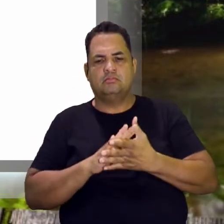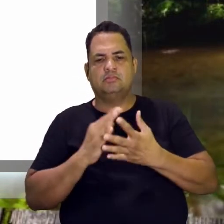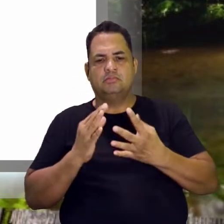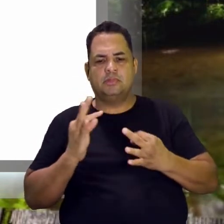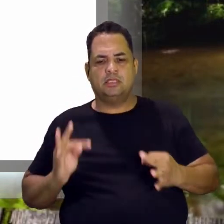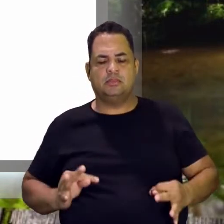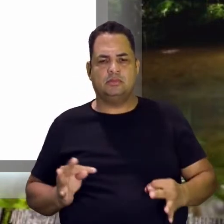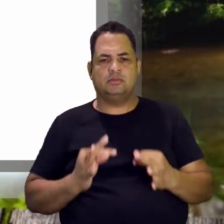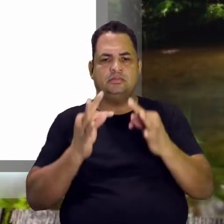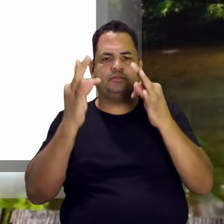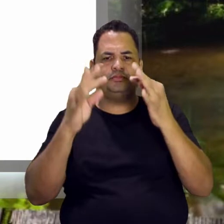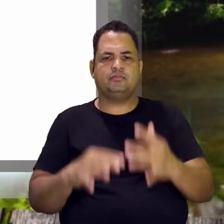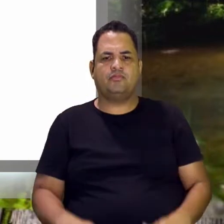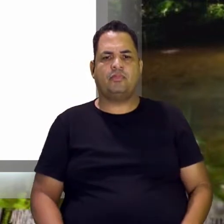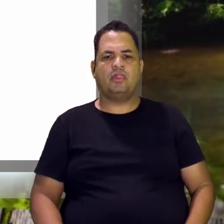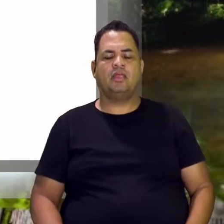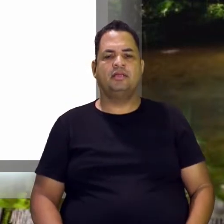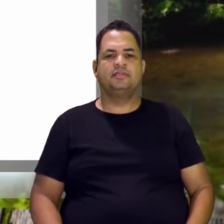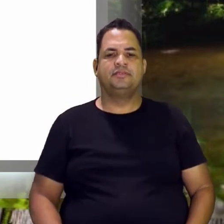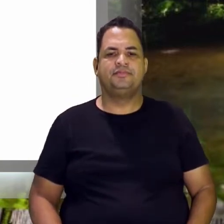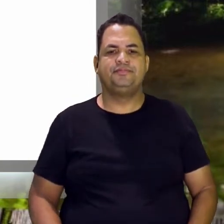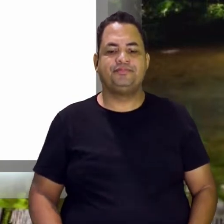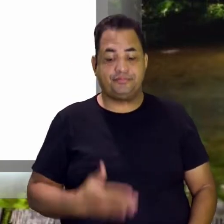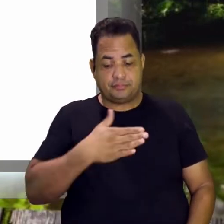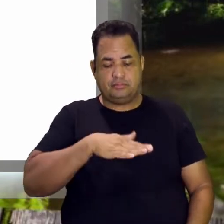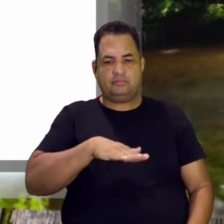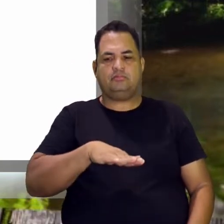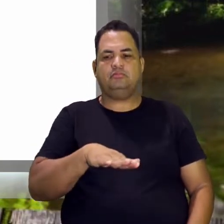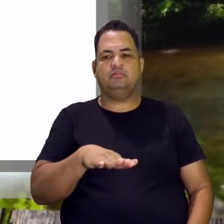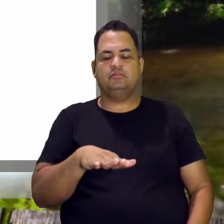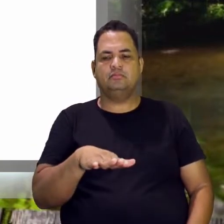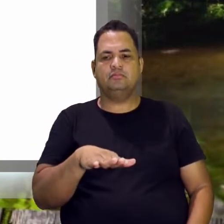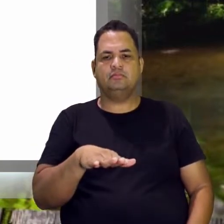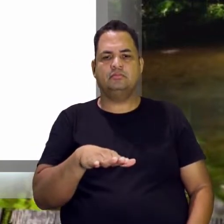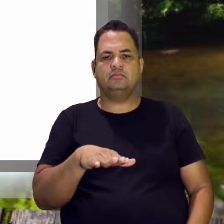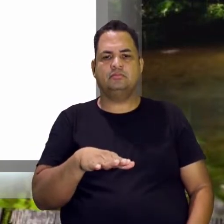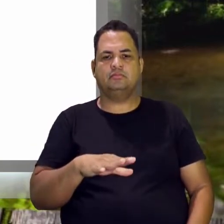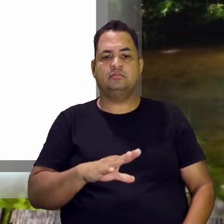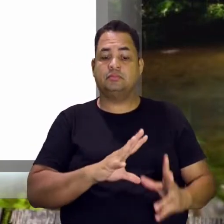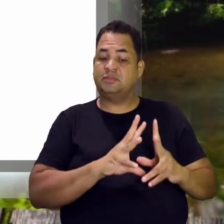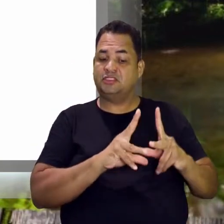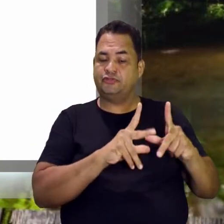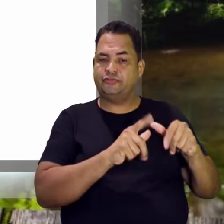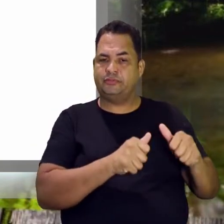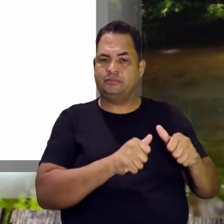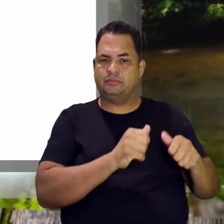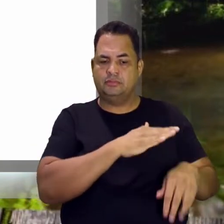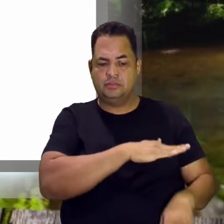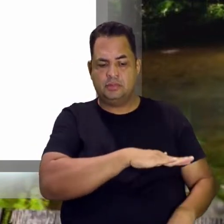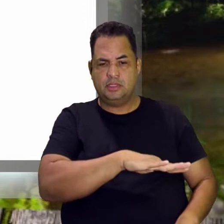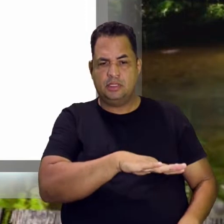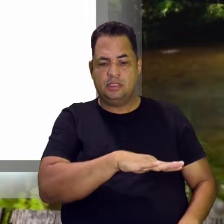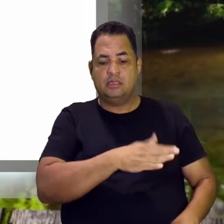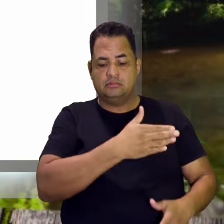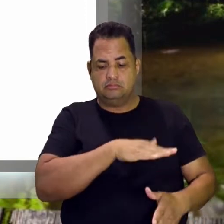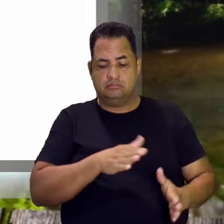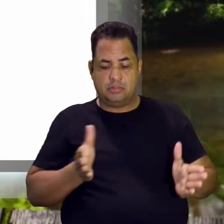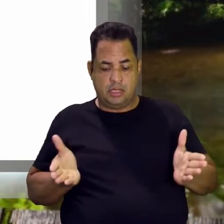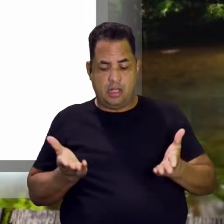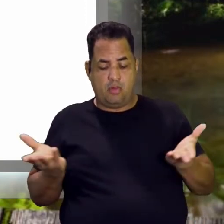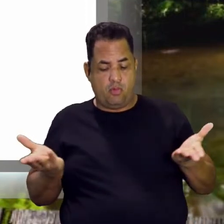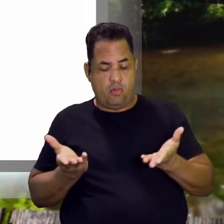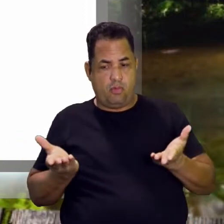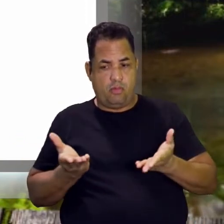nós temos, tá? Então, uma criança, ela é totalmente diferente, uma criança nascida